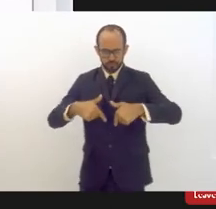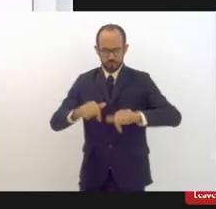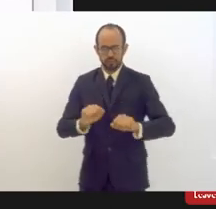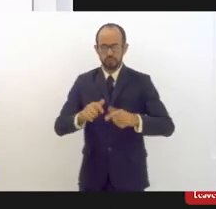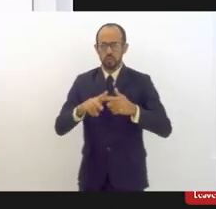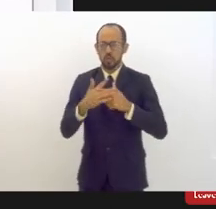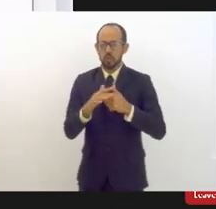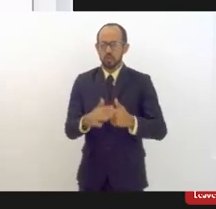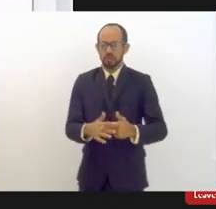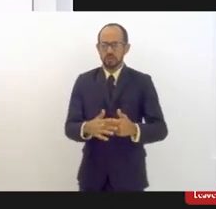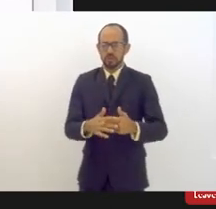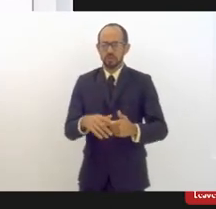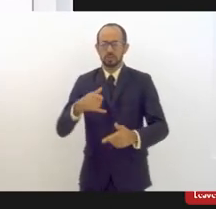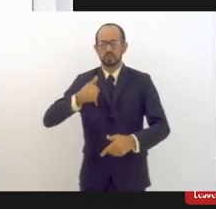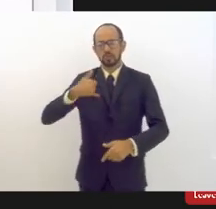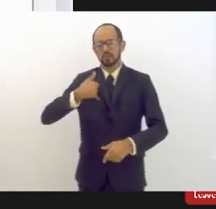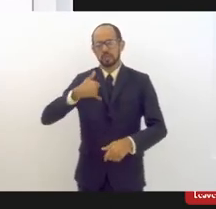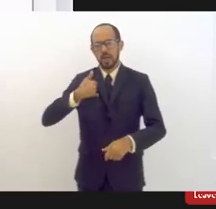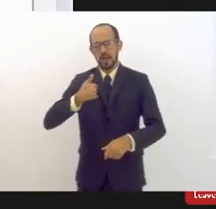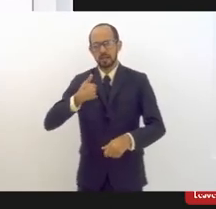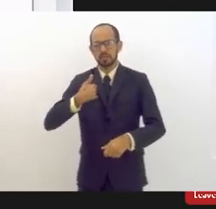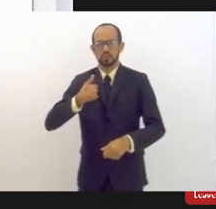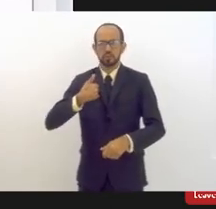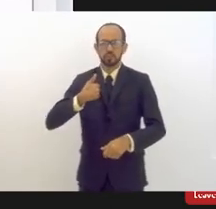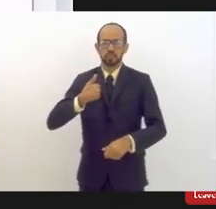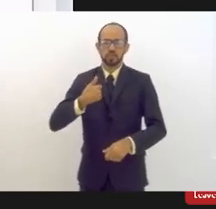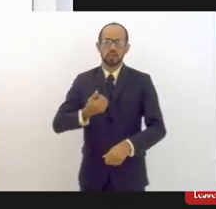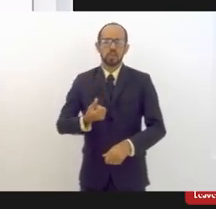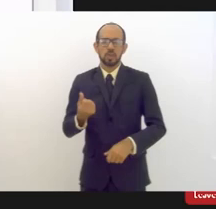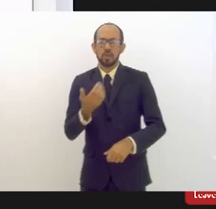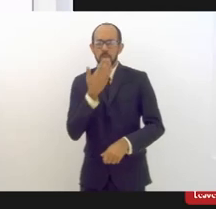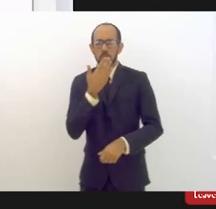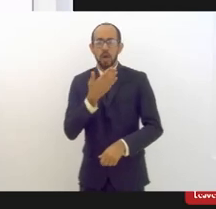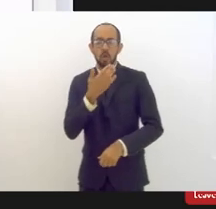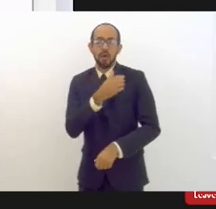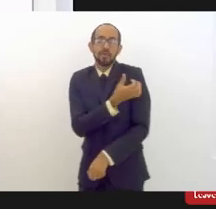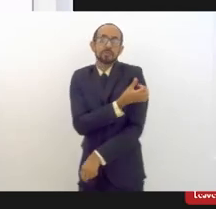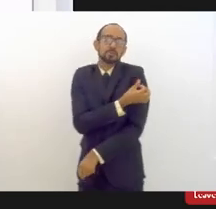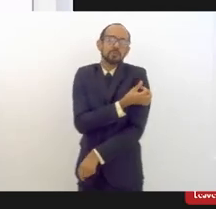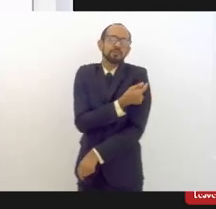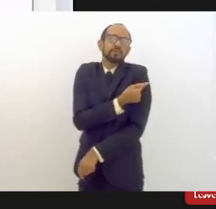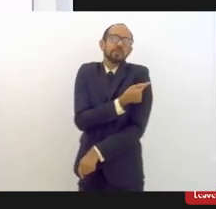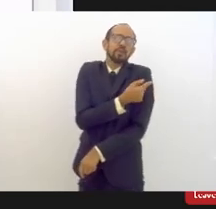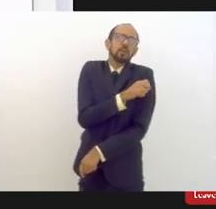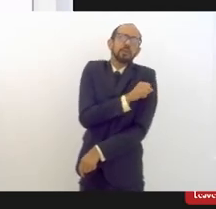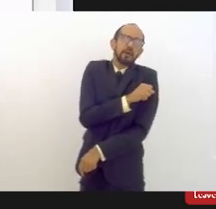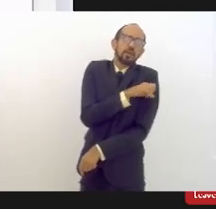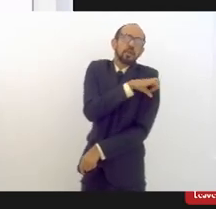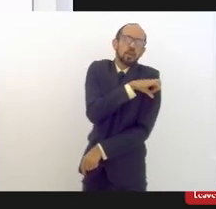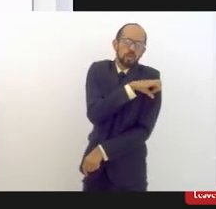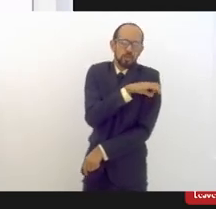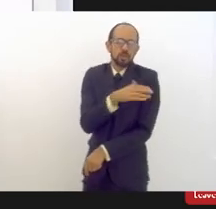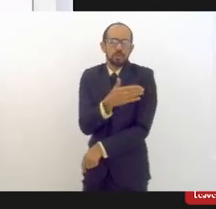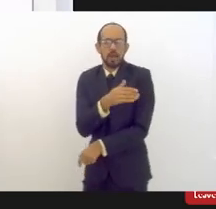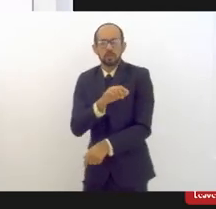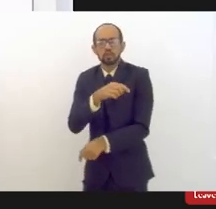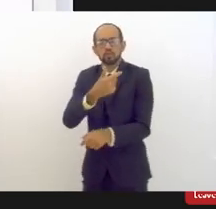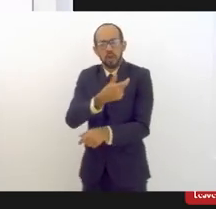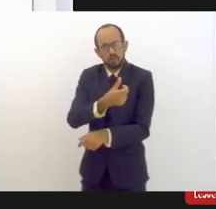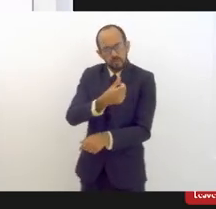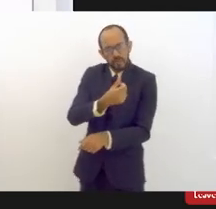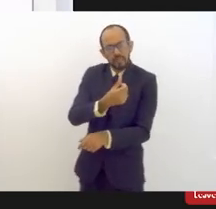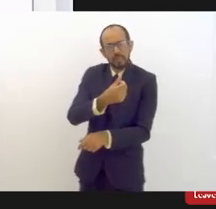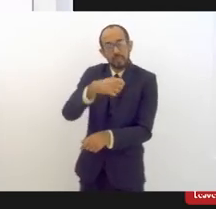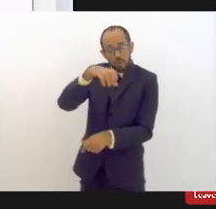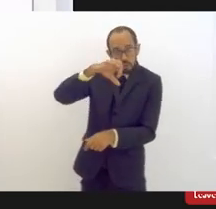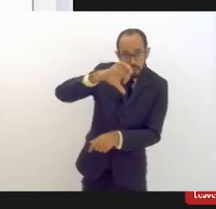à distorção e idade série, tudo isso a gente tem uma análise mais minuciosa para ter um olhar para os 92 municípios, para as outras